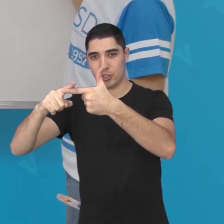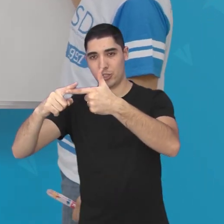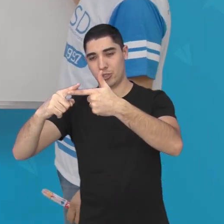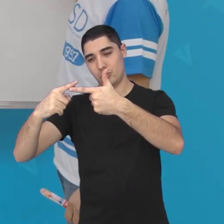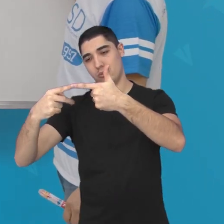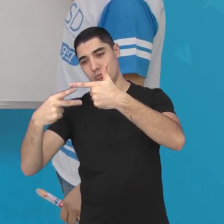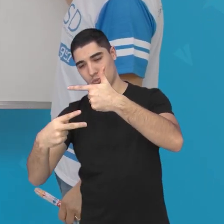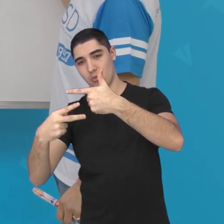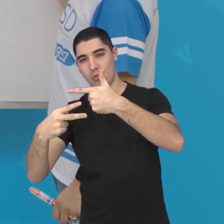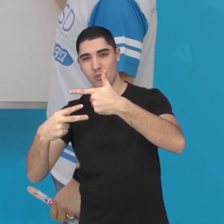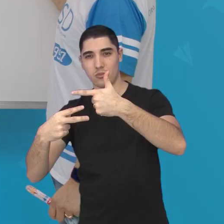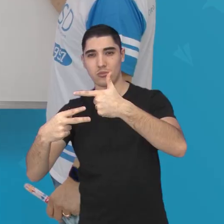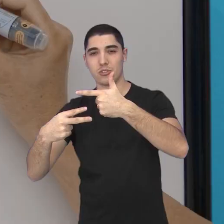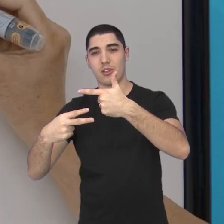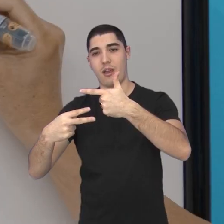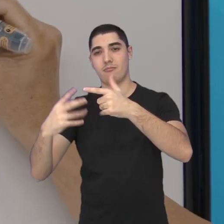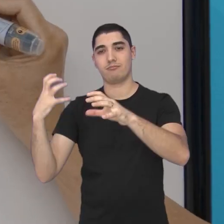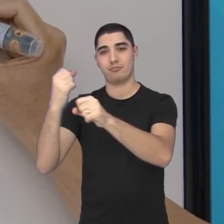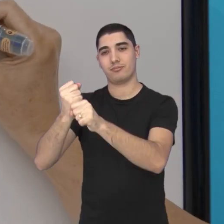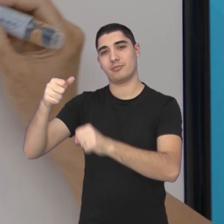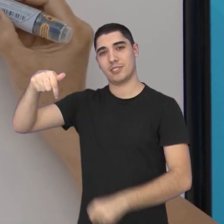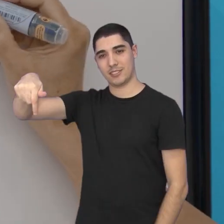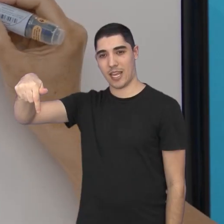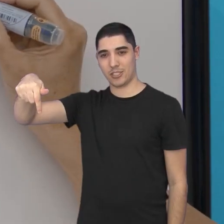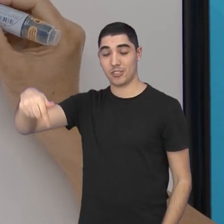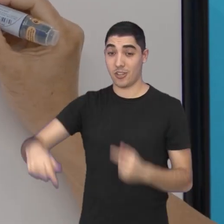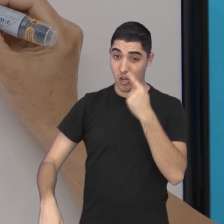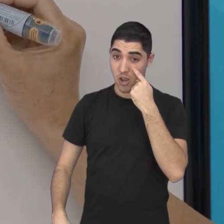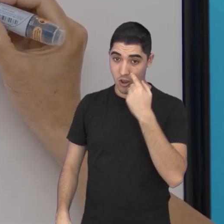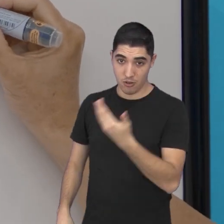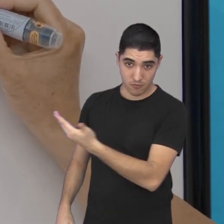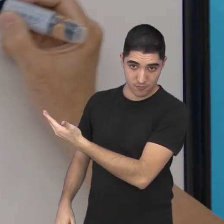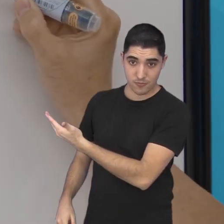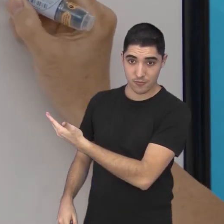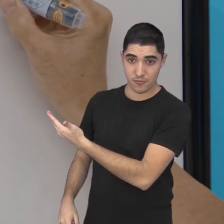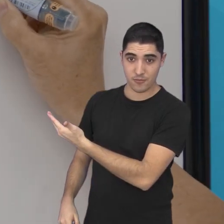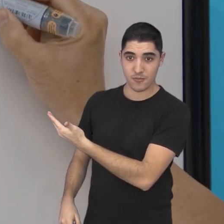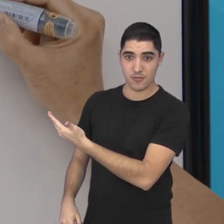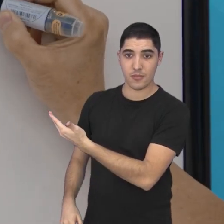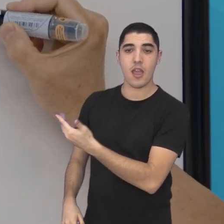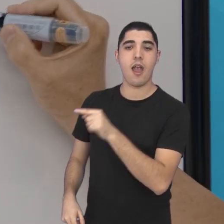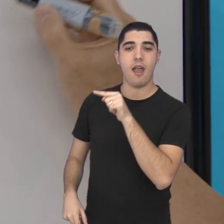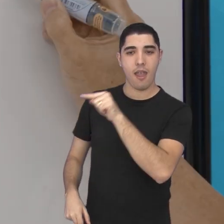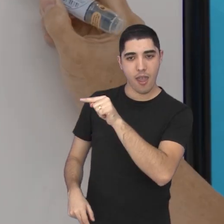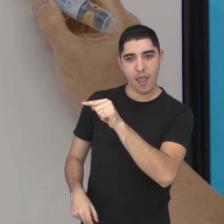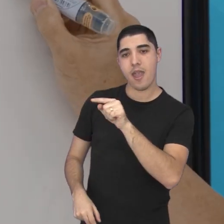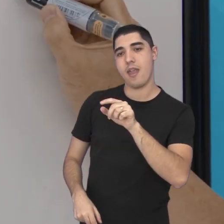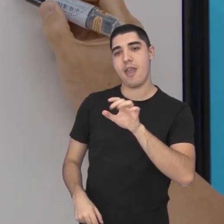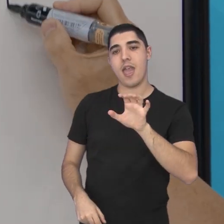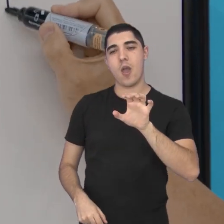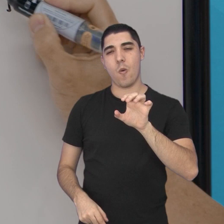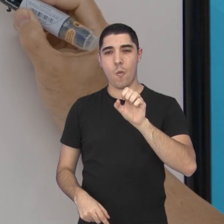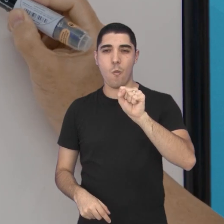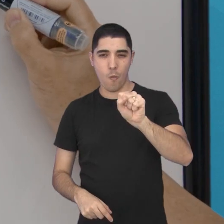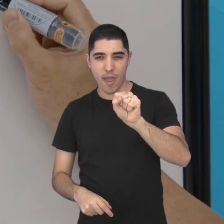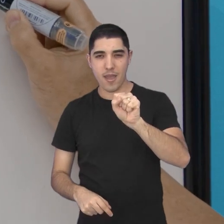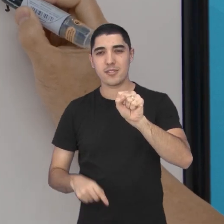solução dessa equação, a gente diz aqui, o conjunto de solução, é